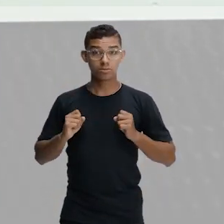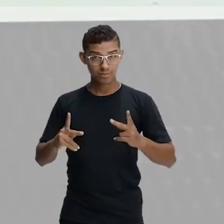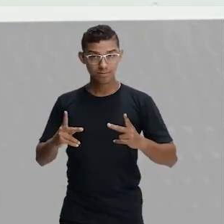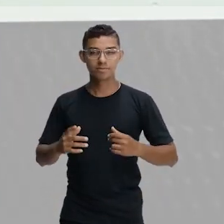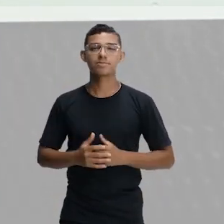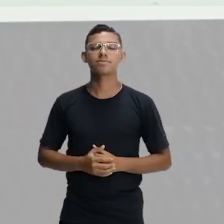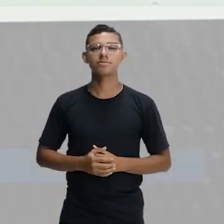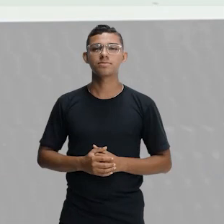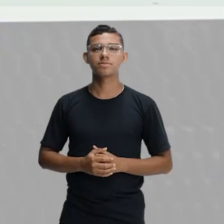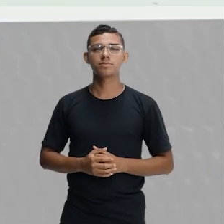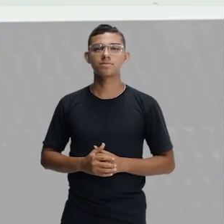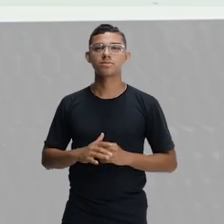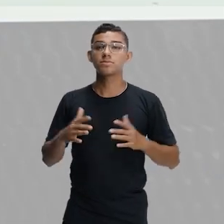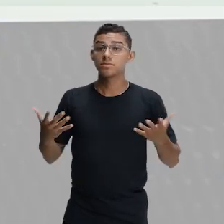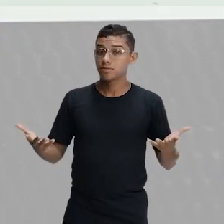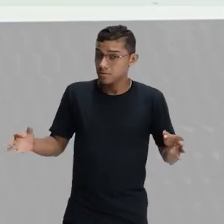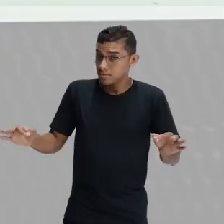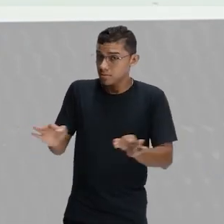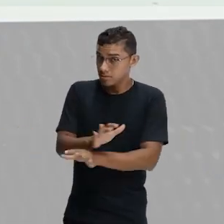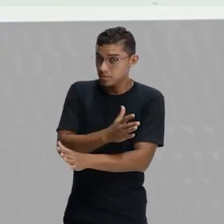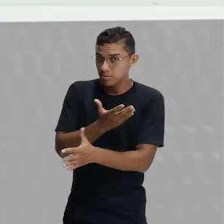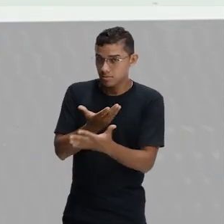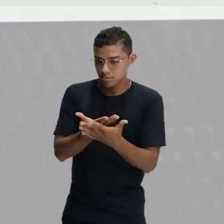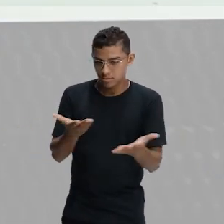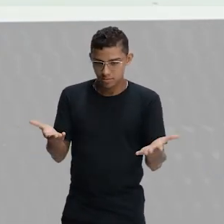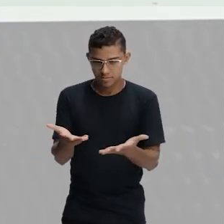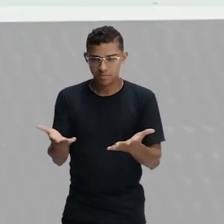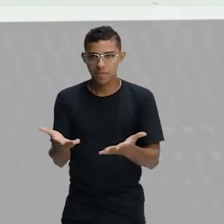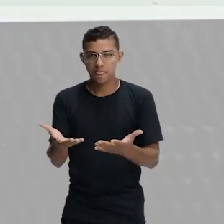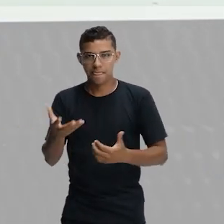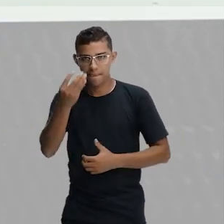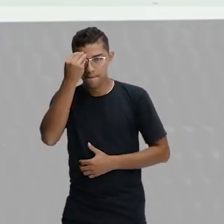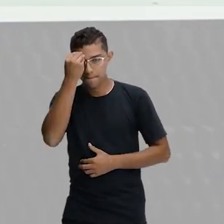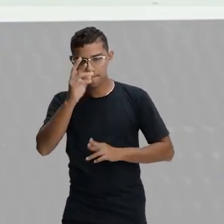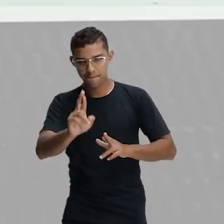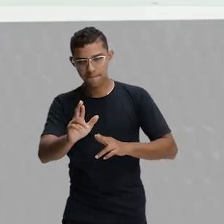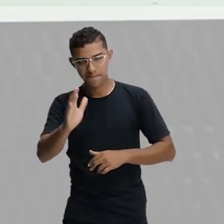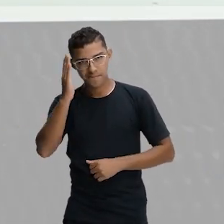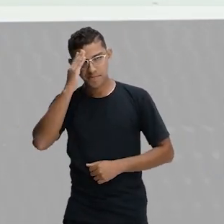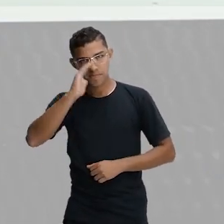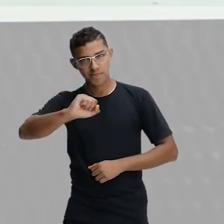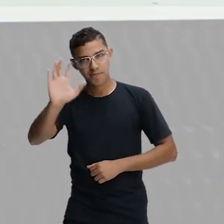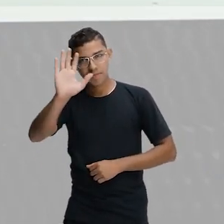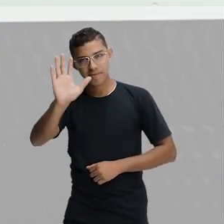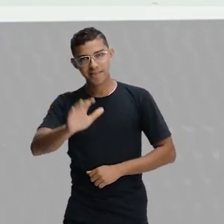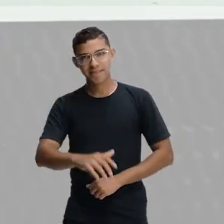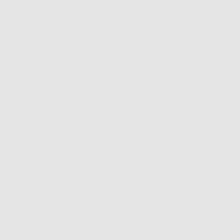ok? Então, com isso, nós finalizamos a nossa aula de hoje e até a próxima.